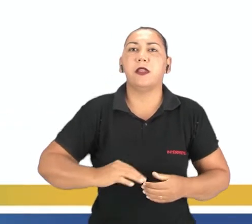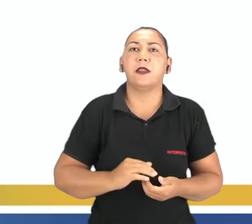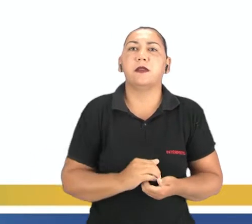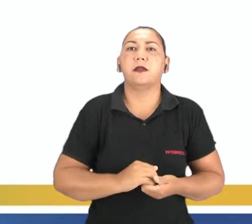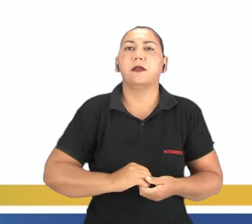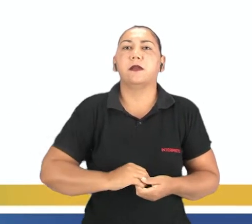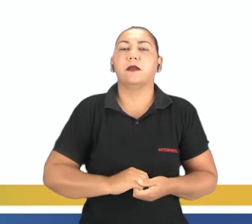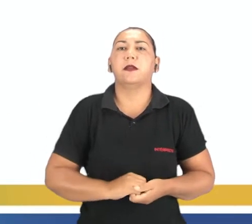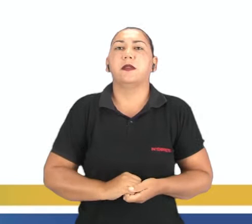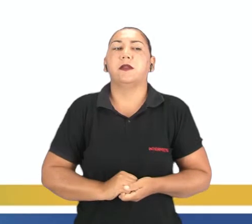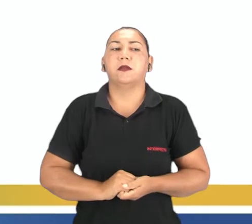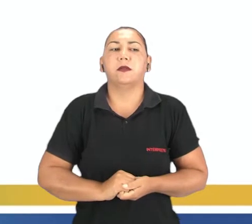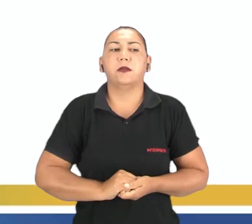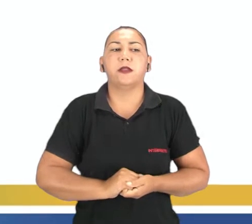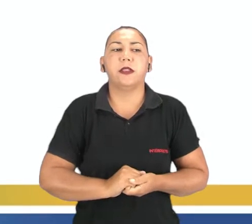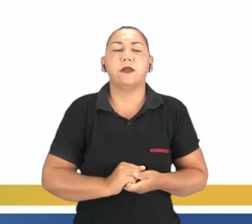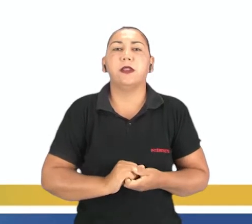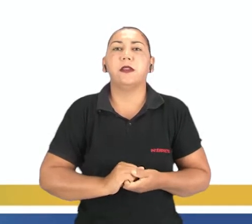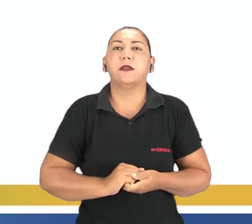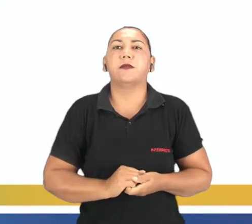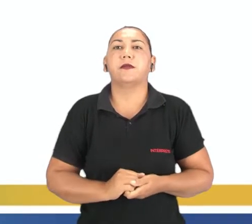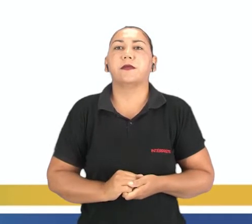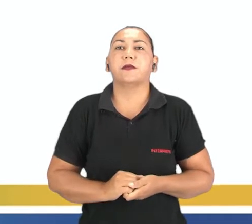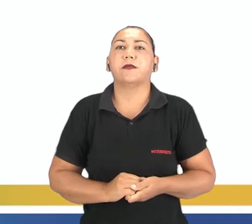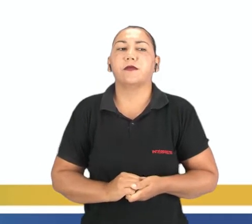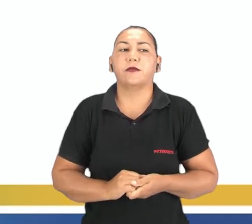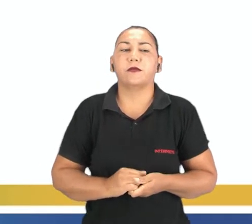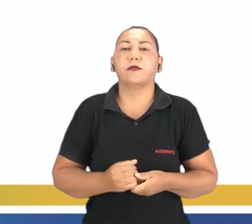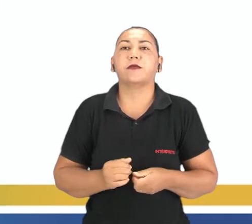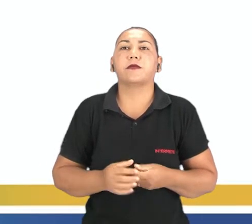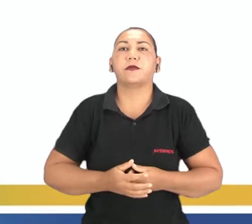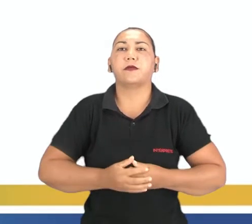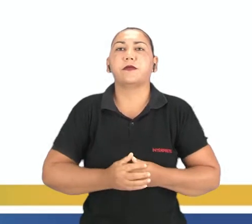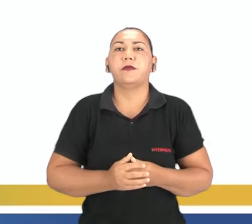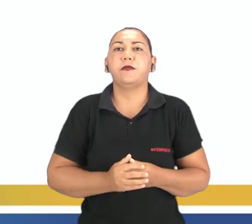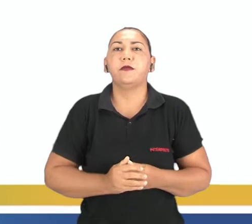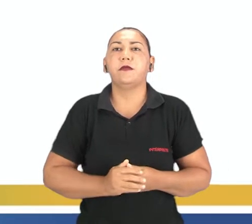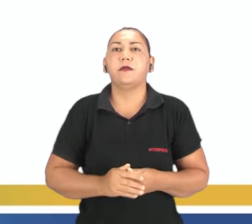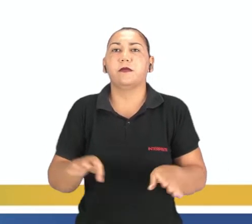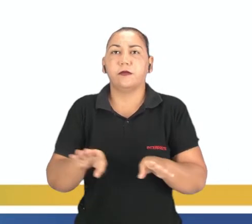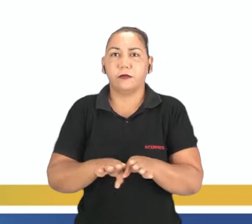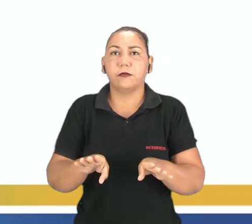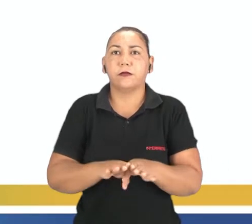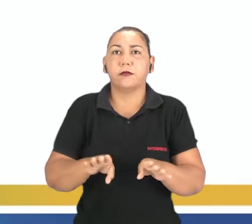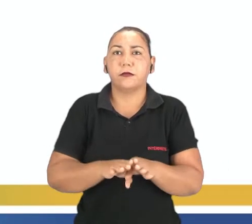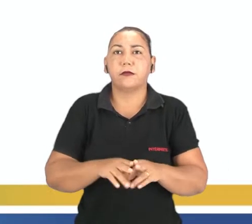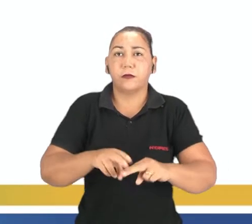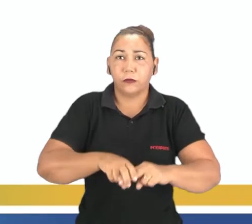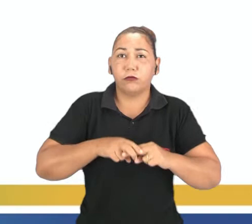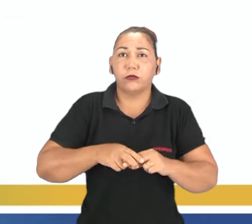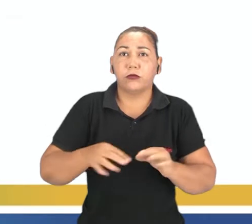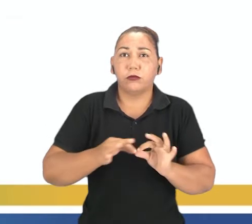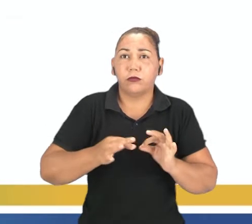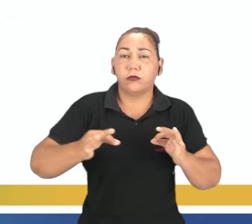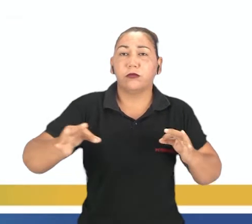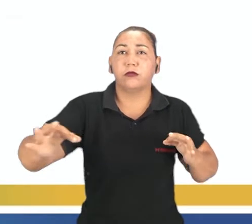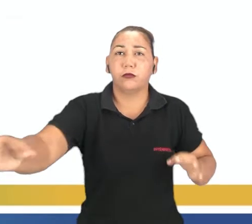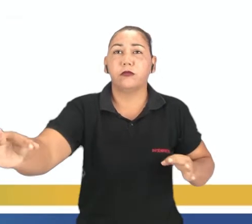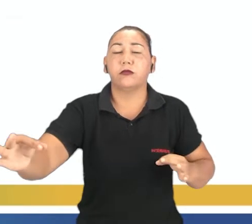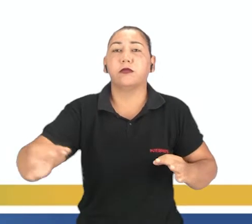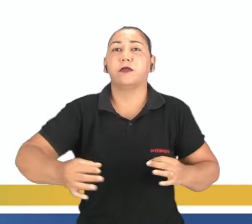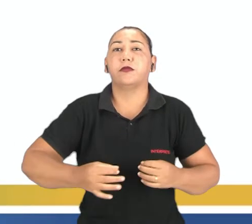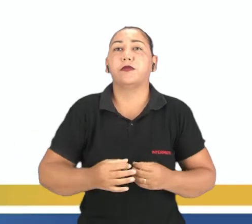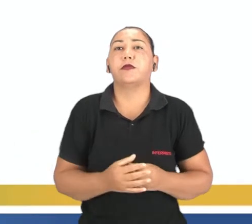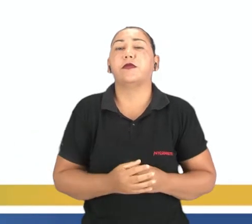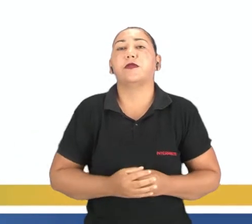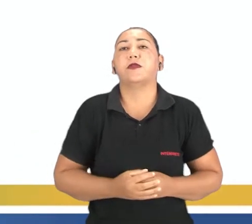espaço percorrido, na mesma proporção da velocidade. Então, por esse motivo, as grandezas velocidade e espaço percorrido